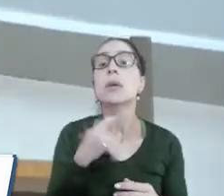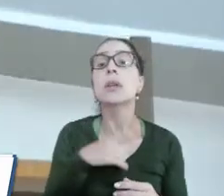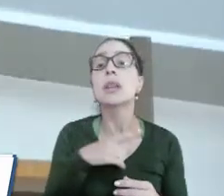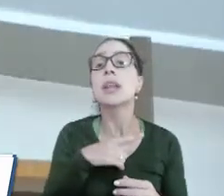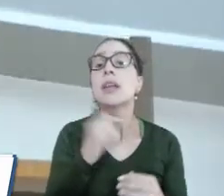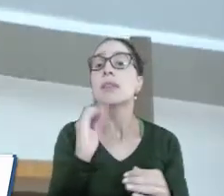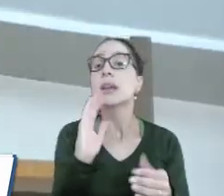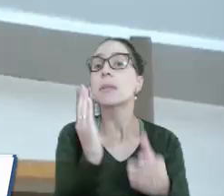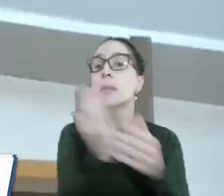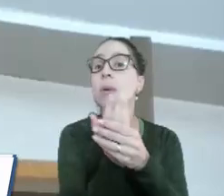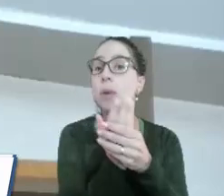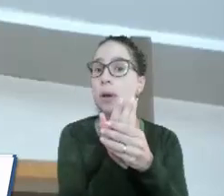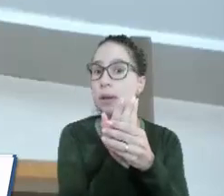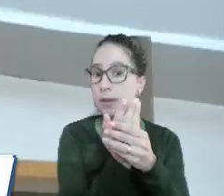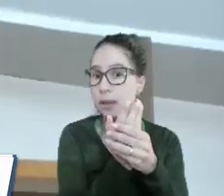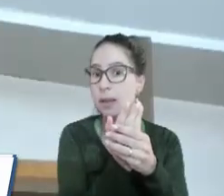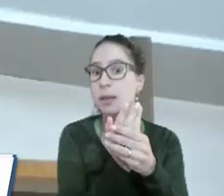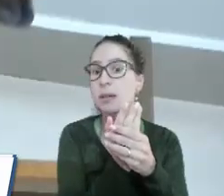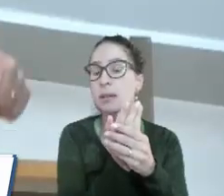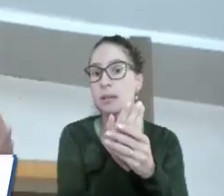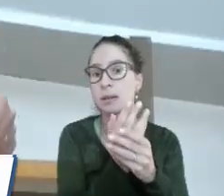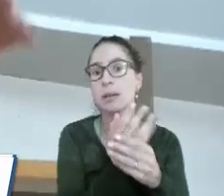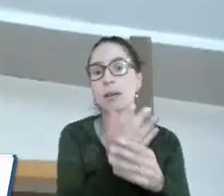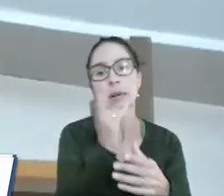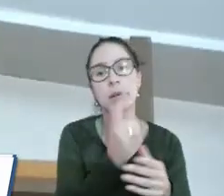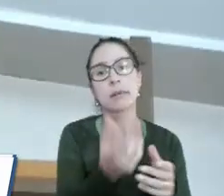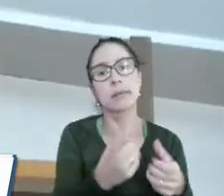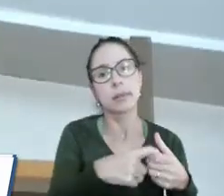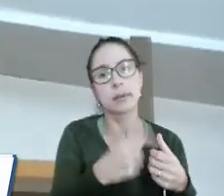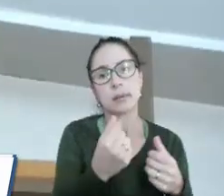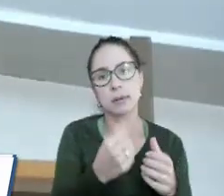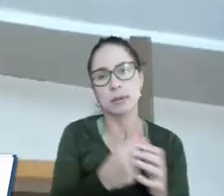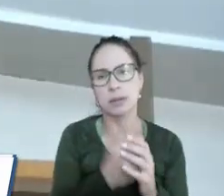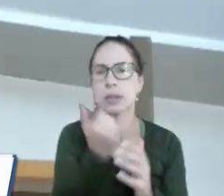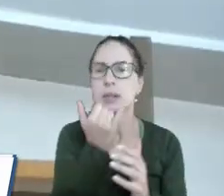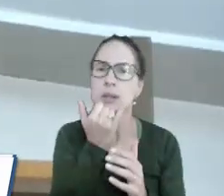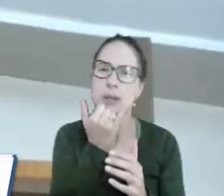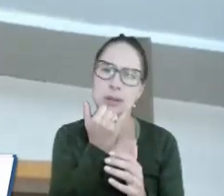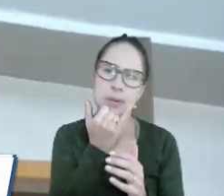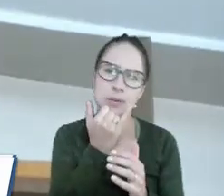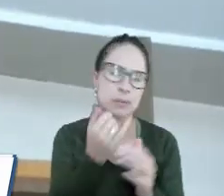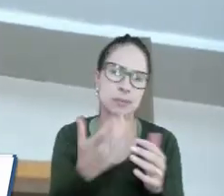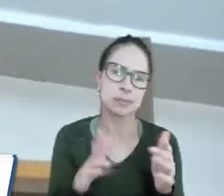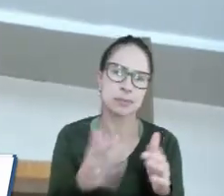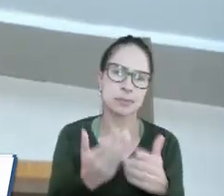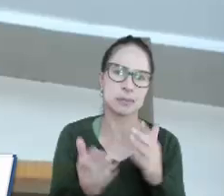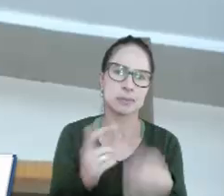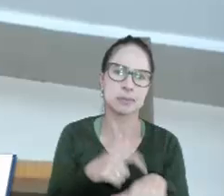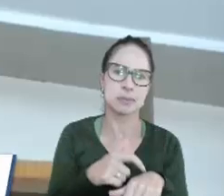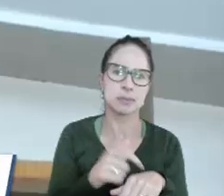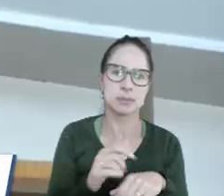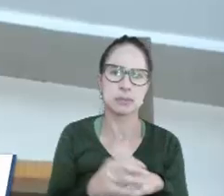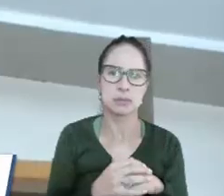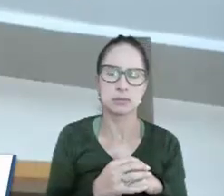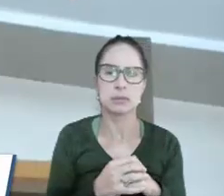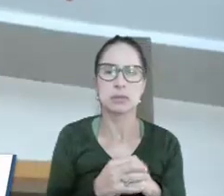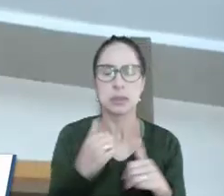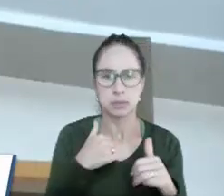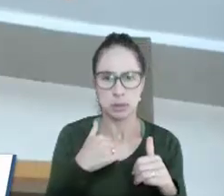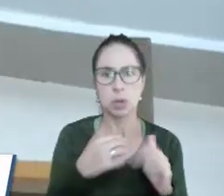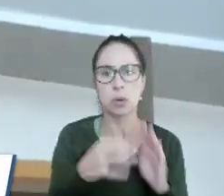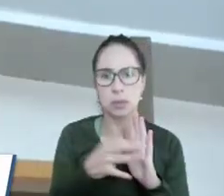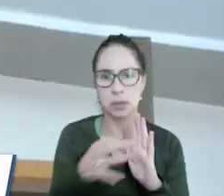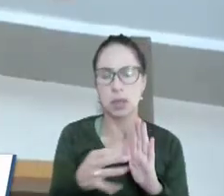entrar na justiça para reaver seus direitos. Desculpa, Excelência, eu não queria atrapalhar o tempo, mas a minha opinião é